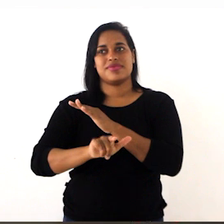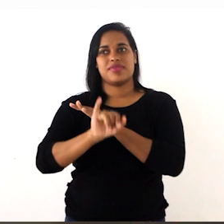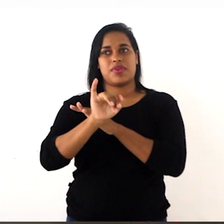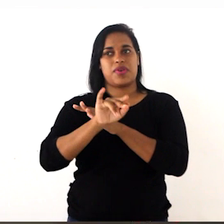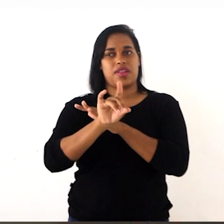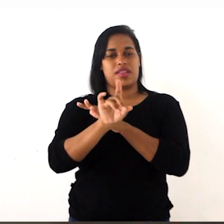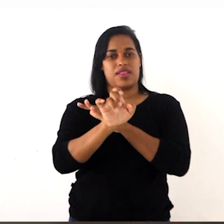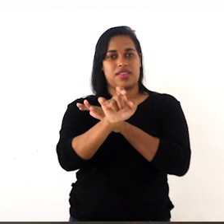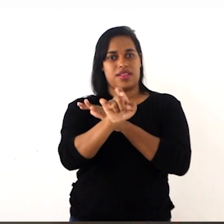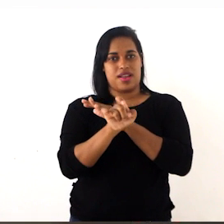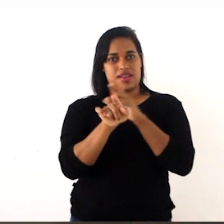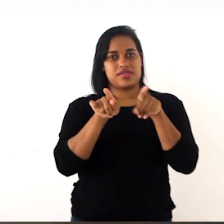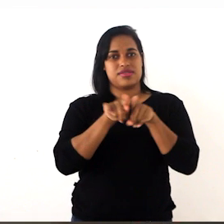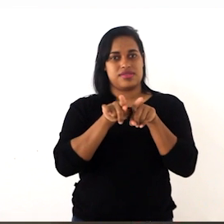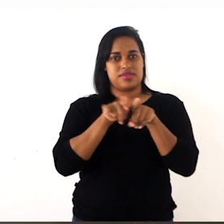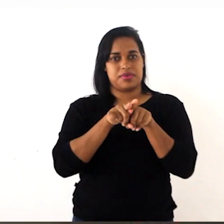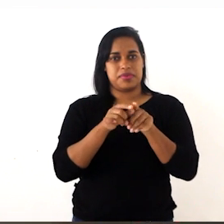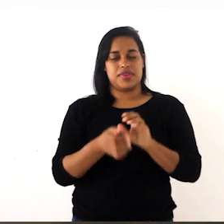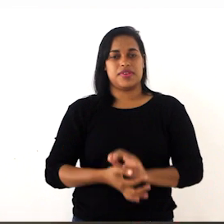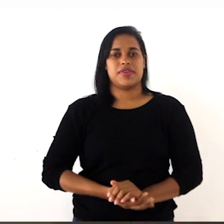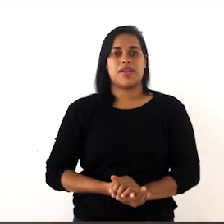index.